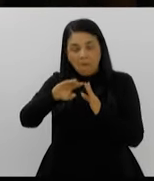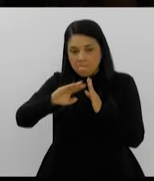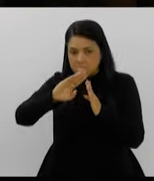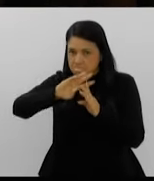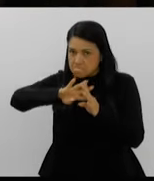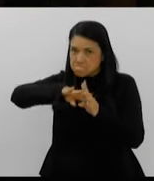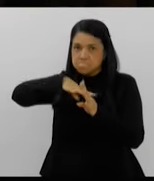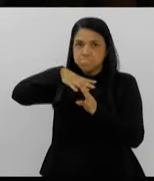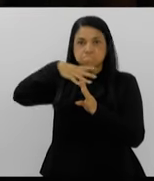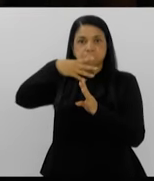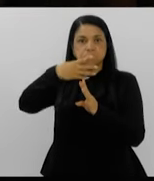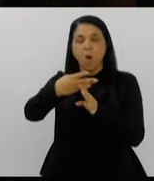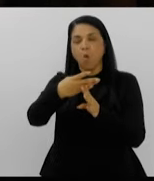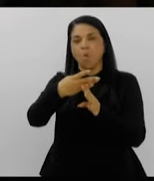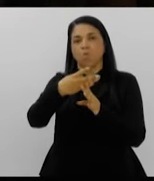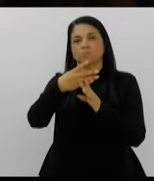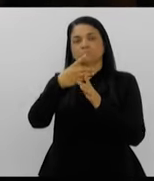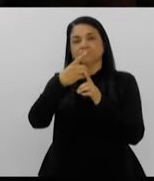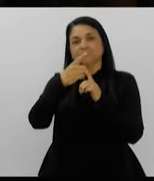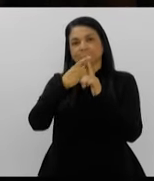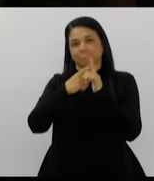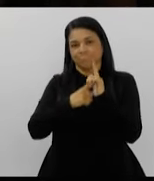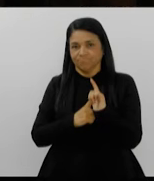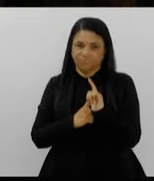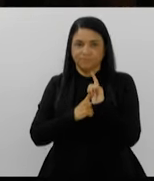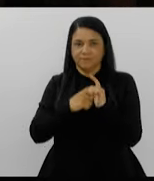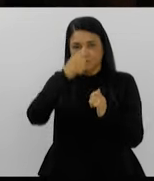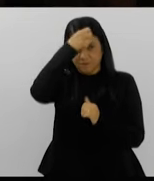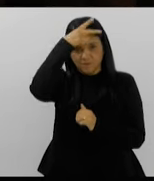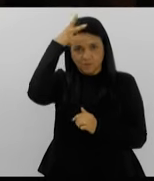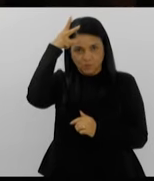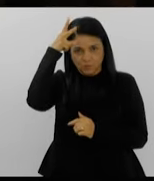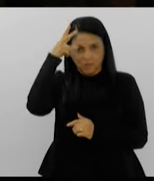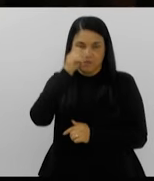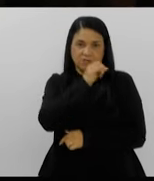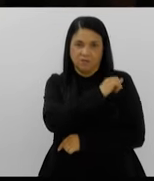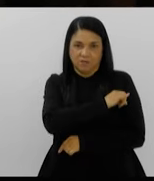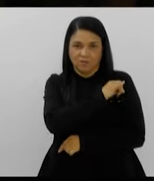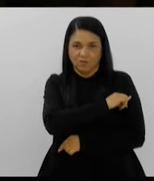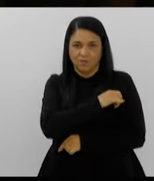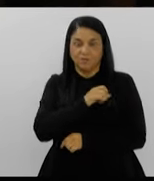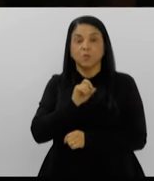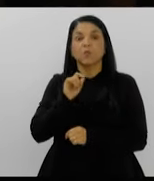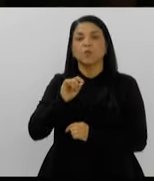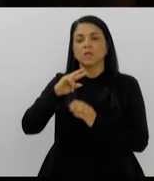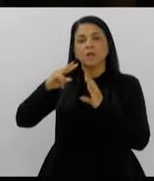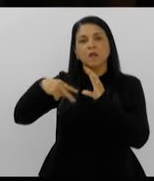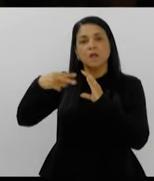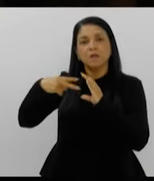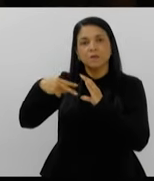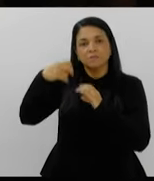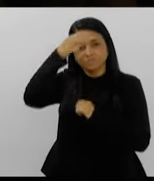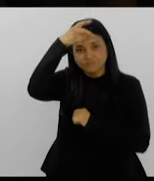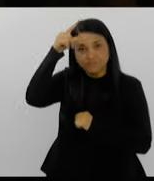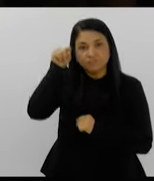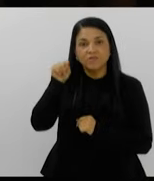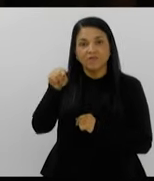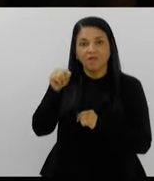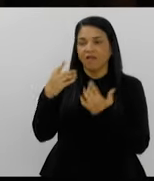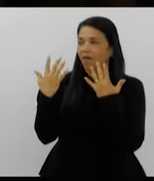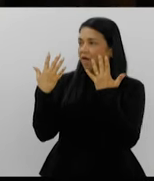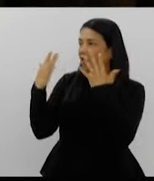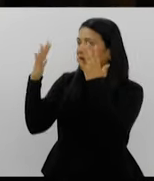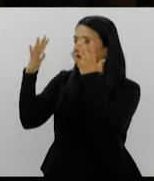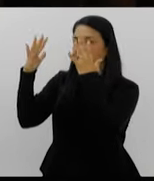orçamento inteiro da Prefeitura do Rio de Janeiro de dívida. E o que é que fez a Câmara Municipal? Aplaudiu e